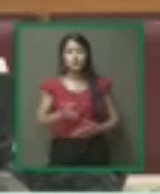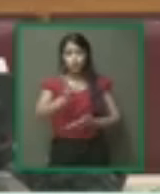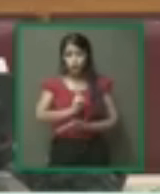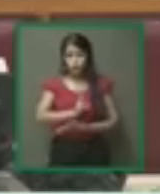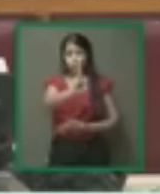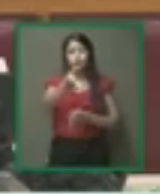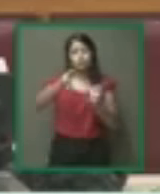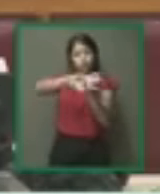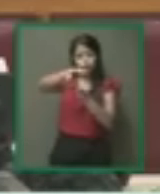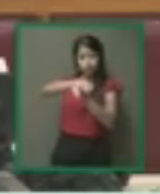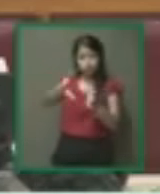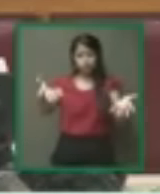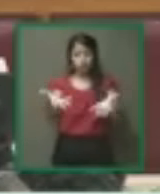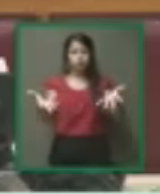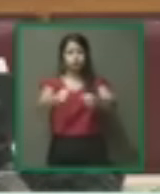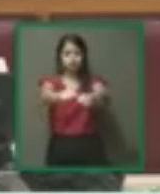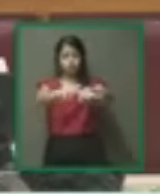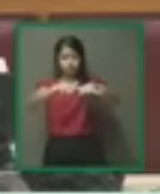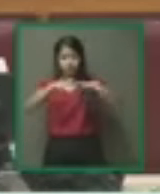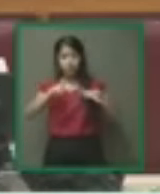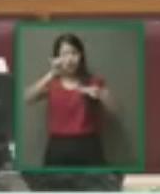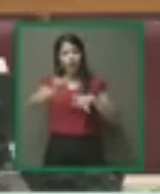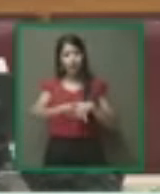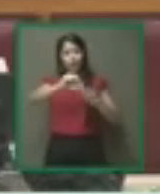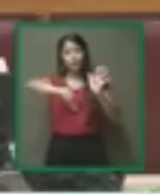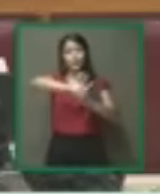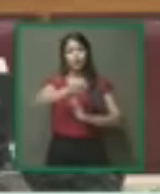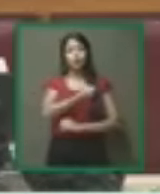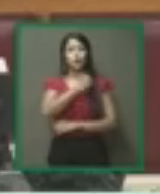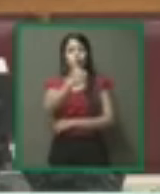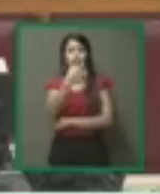Prosseguindo na instrução plenária da ação penal número